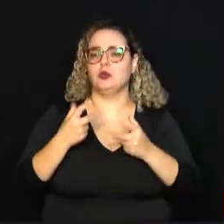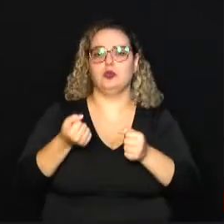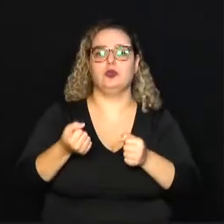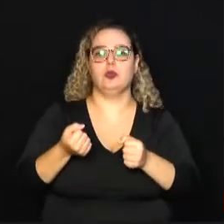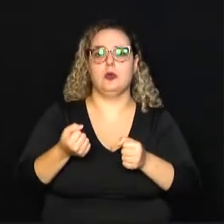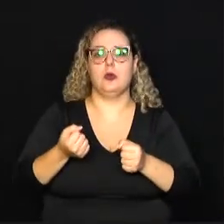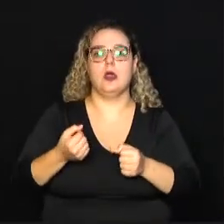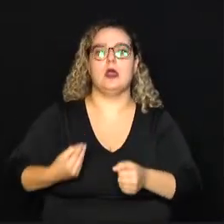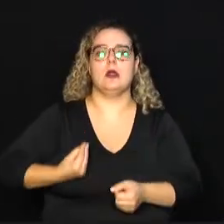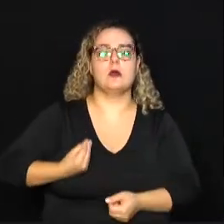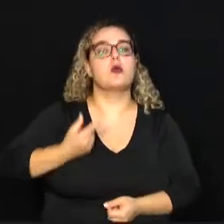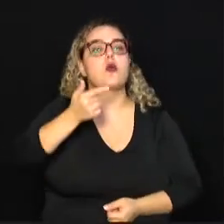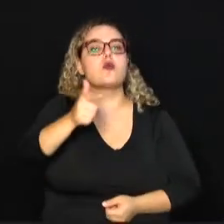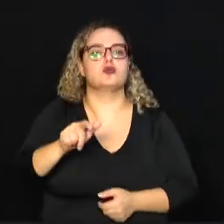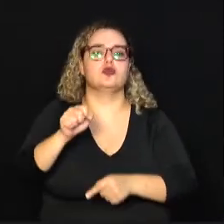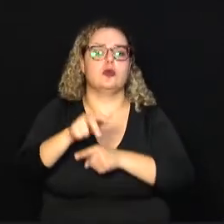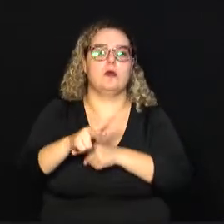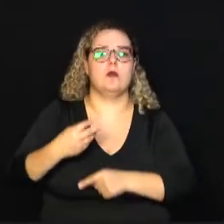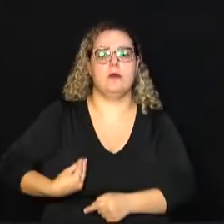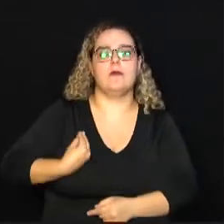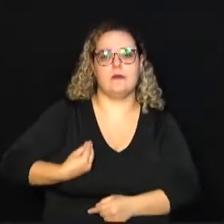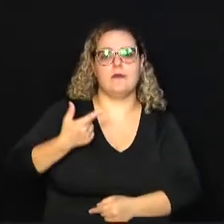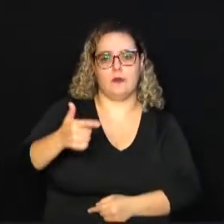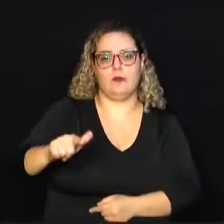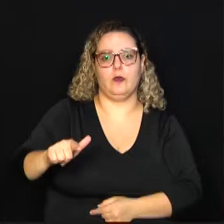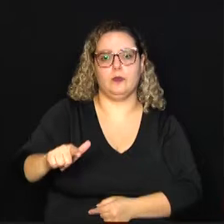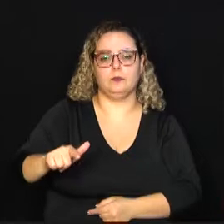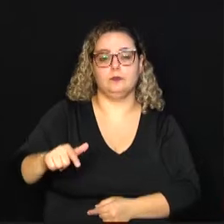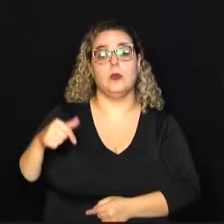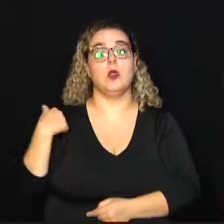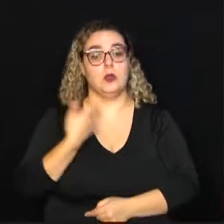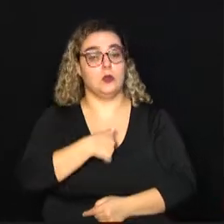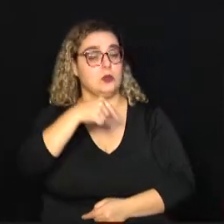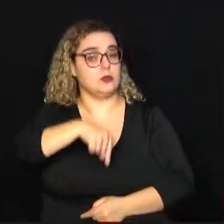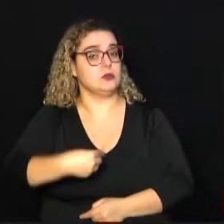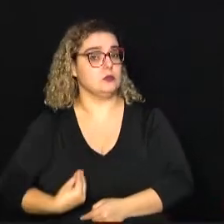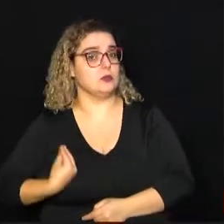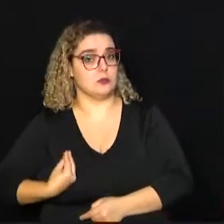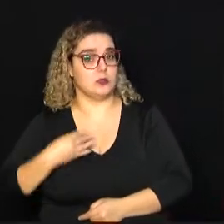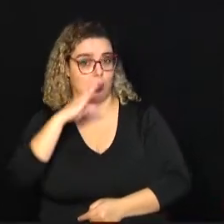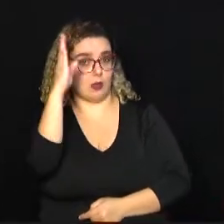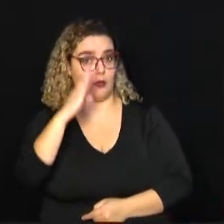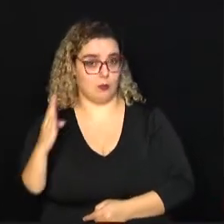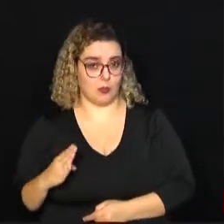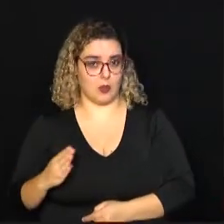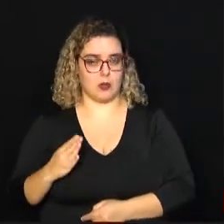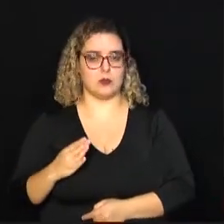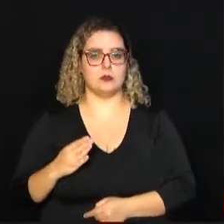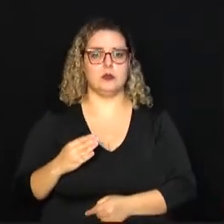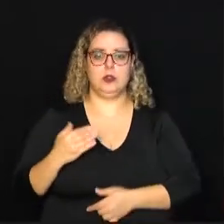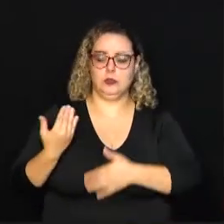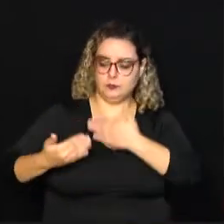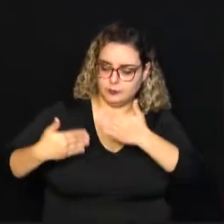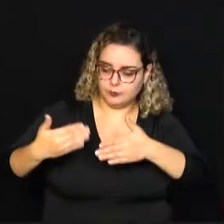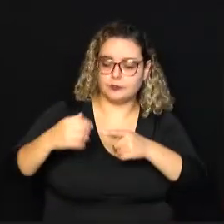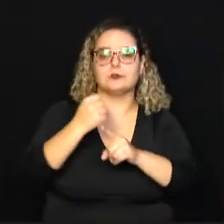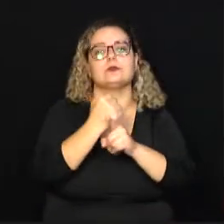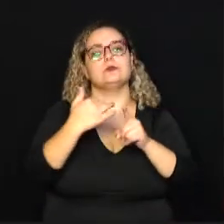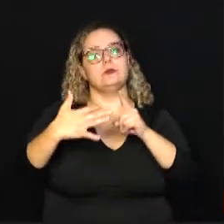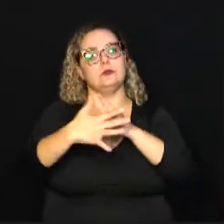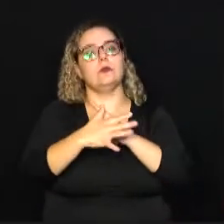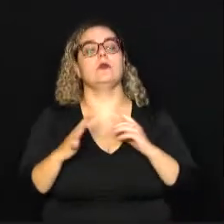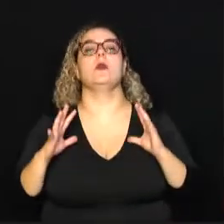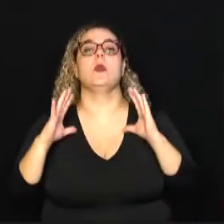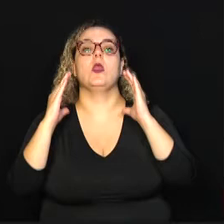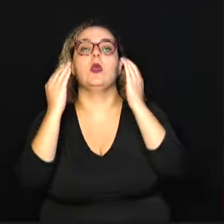do que se apostou, né, nós vivemos aqui no Brasil as consequências sociais, coletivas, de uma aposta